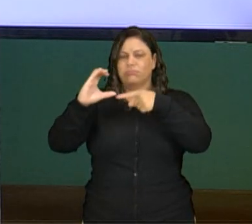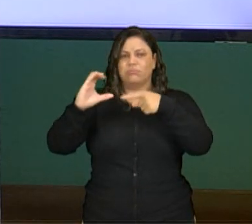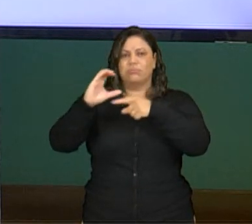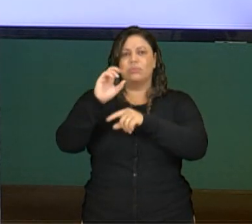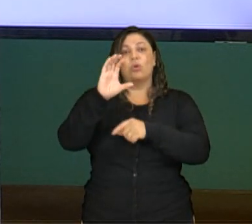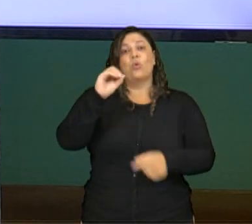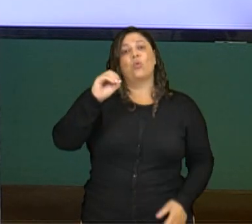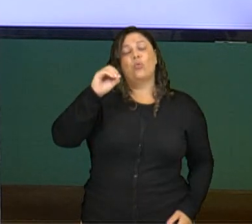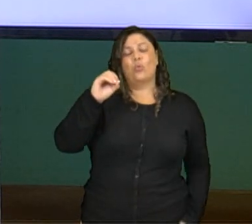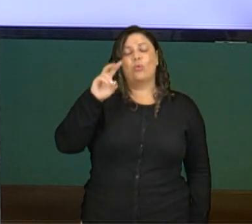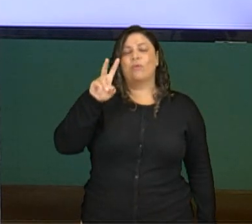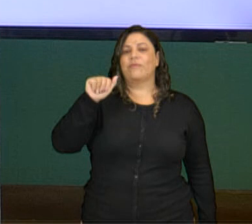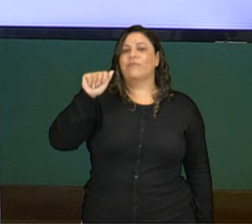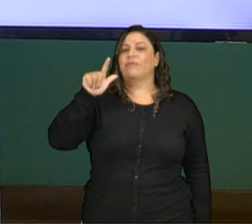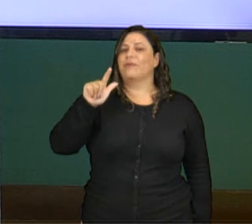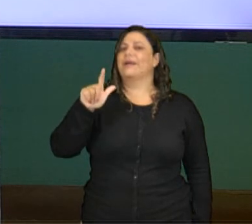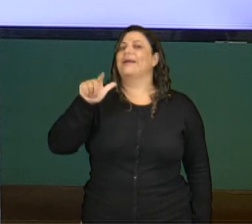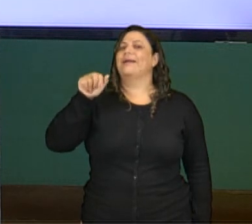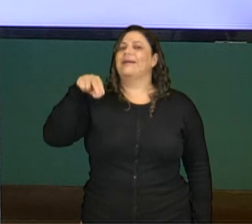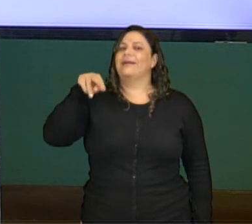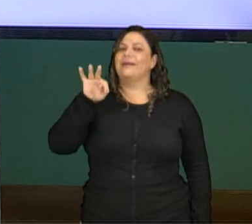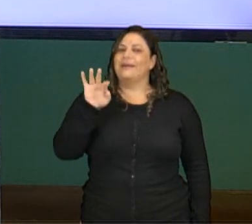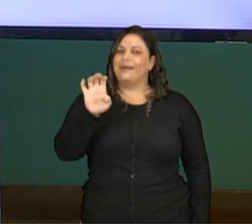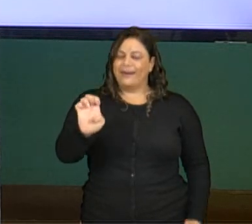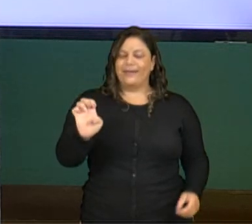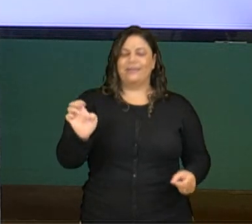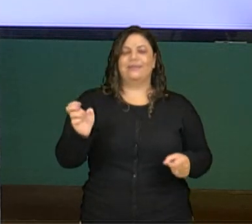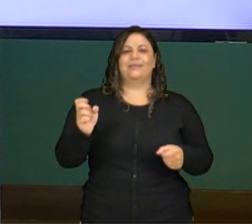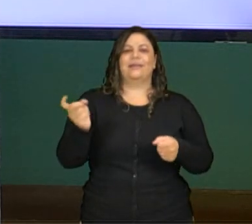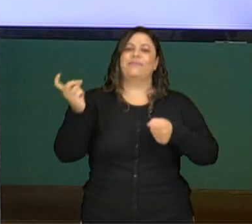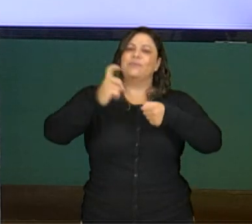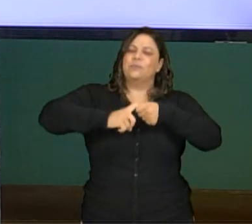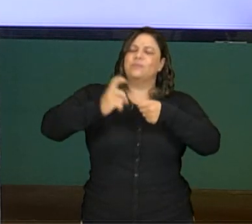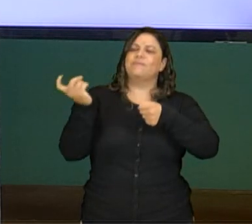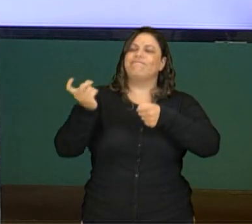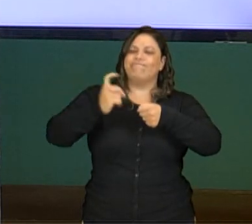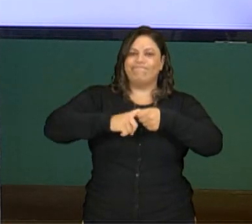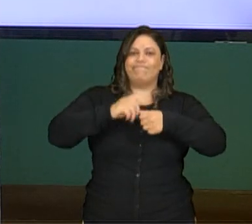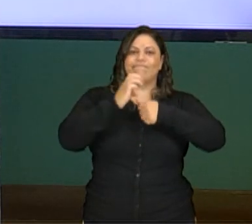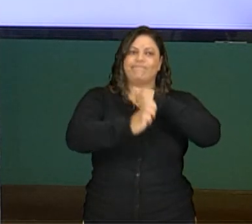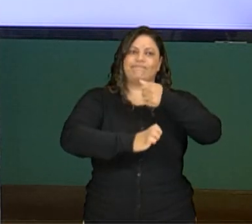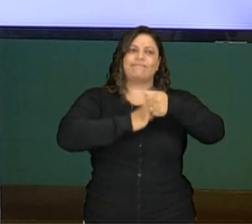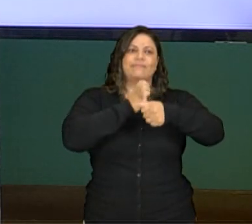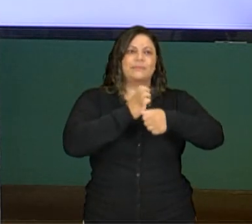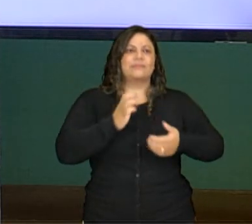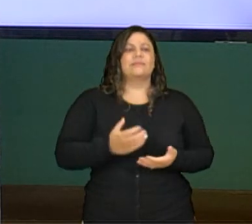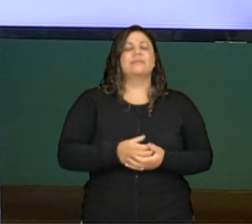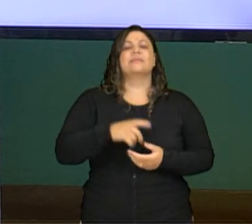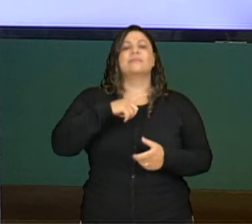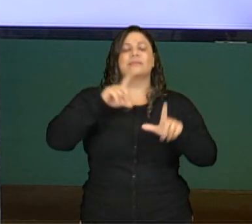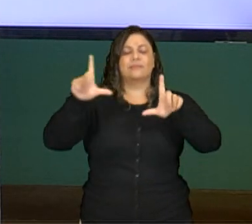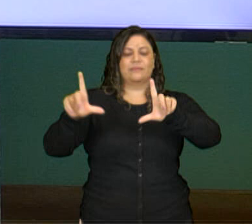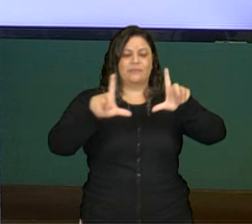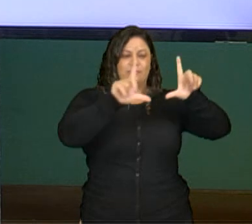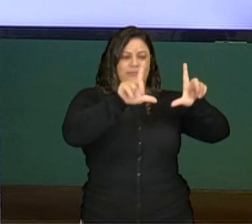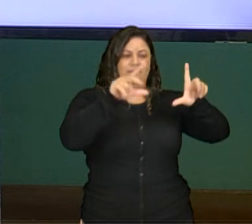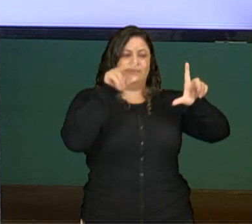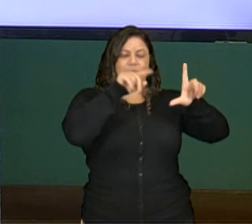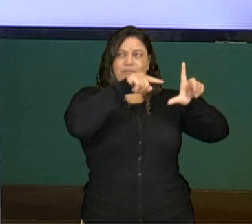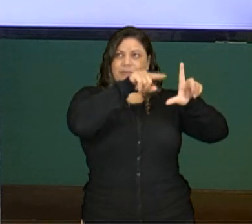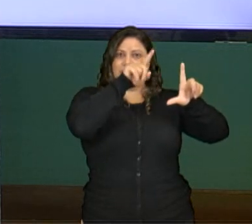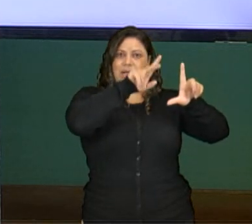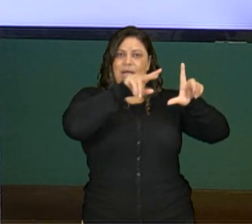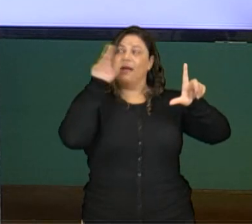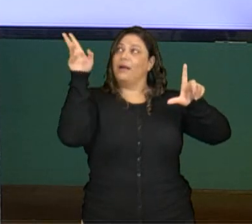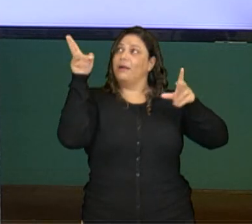ligações, compartilhando elétrons. Muito bem. Nós temos aqui então o metano. Aqui nós temos